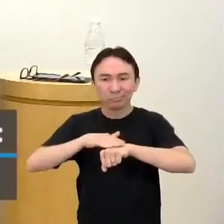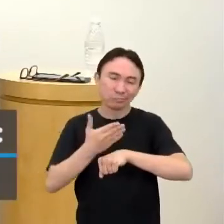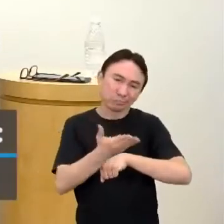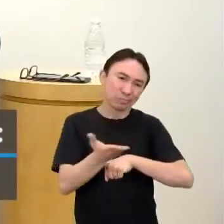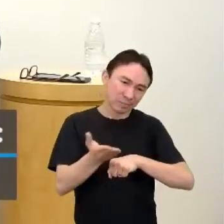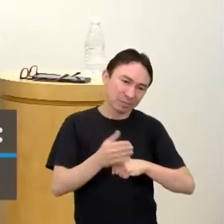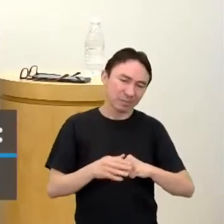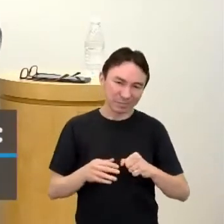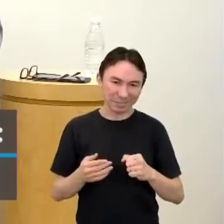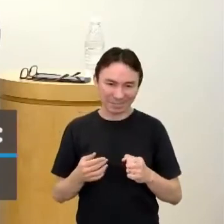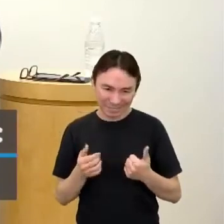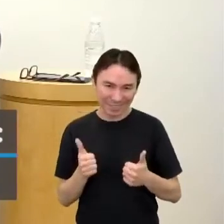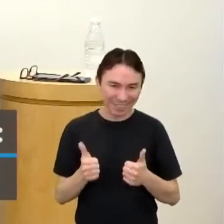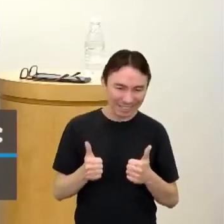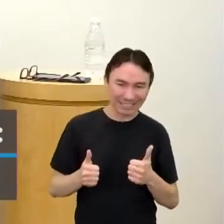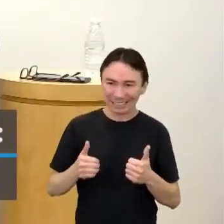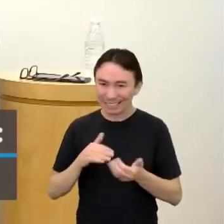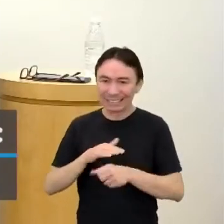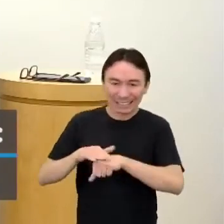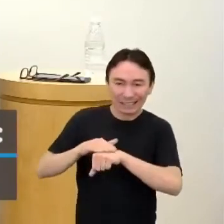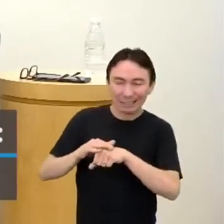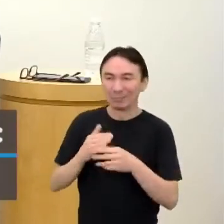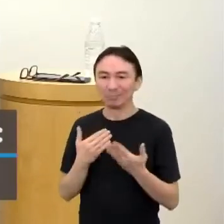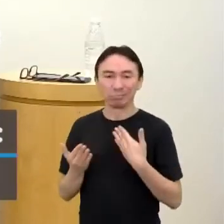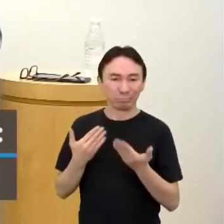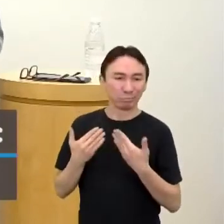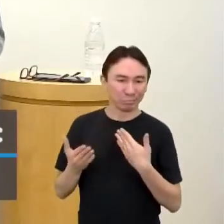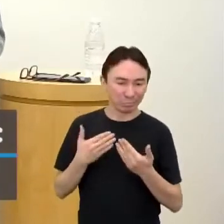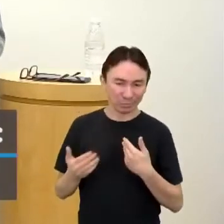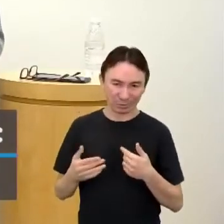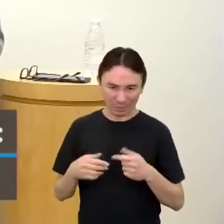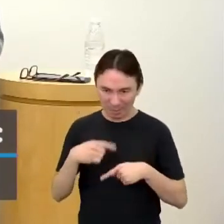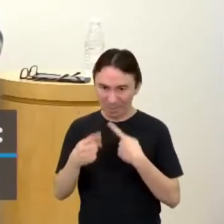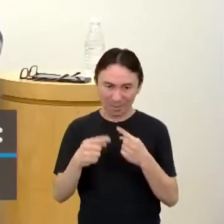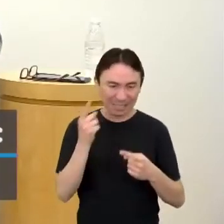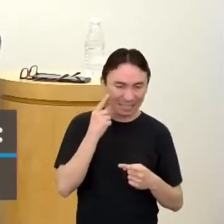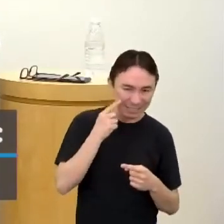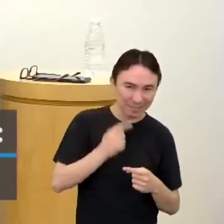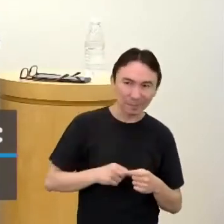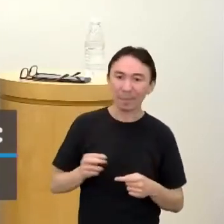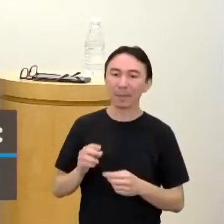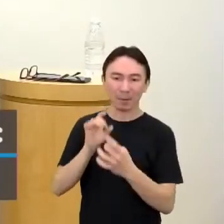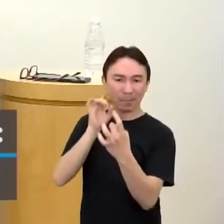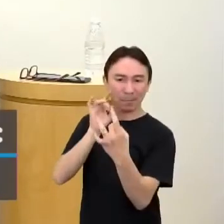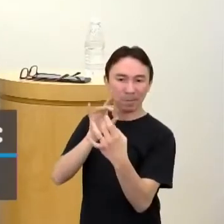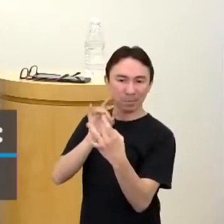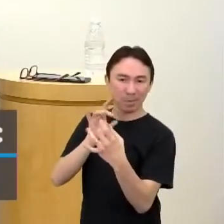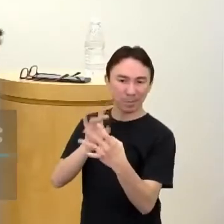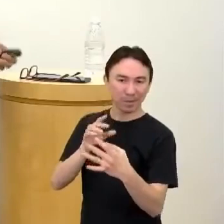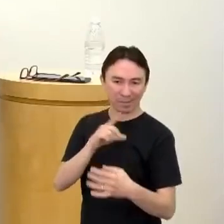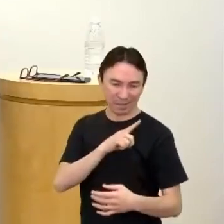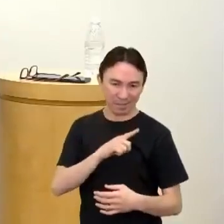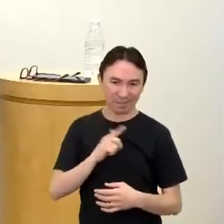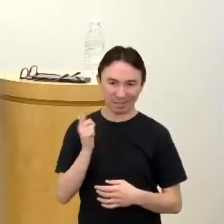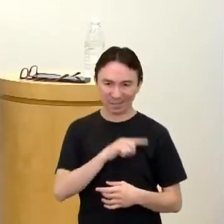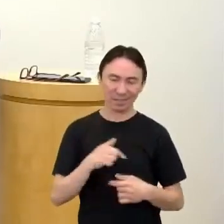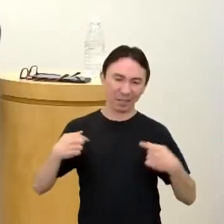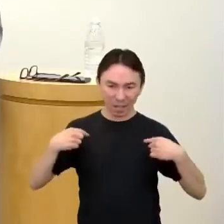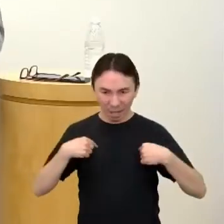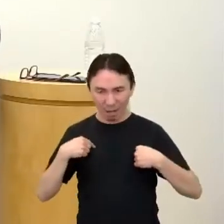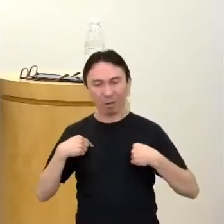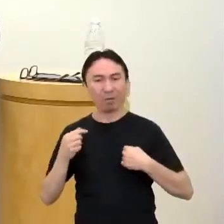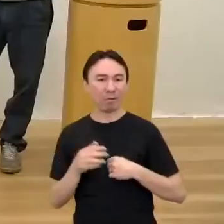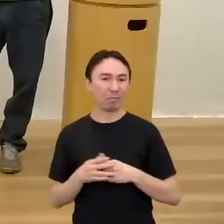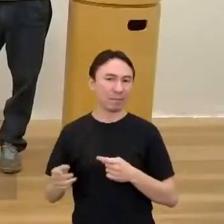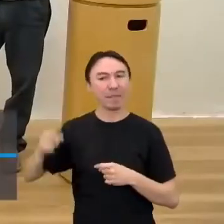interagir e dentro aí do nosso tempo, dessa possibilidade, dar um retorno melhor para vocês também. Eu, professora Viviane e todos os outros